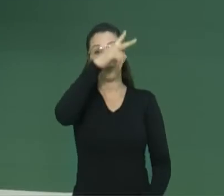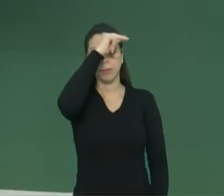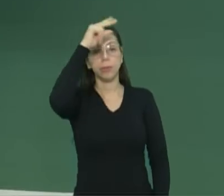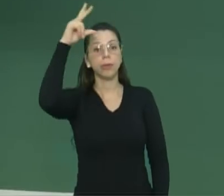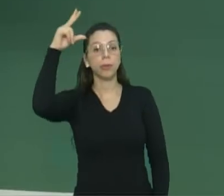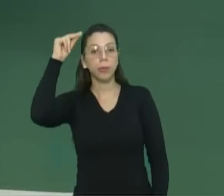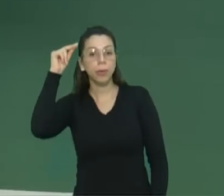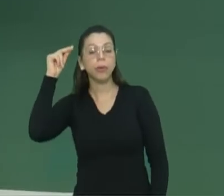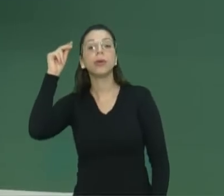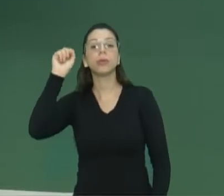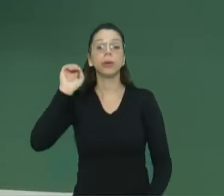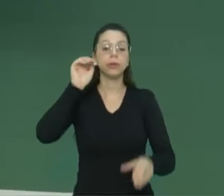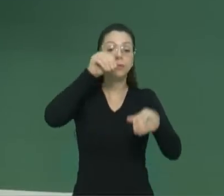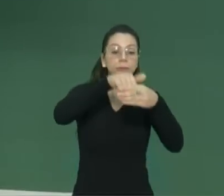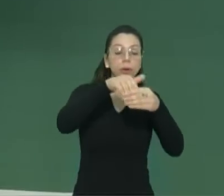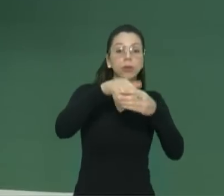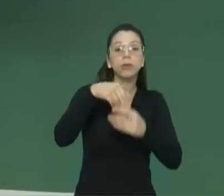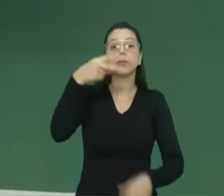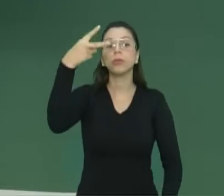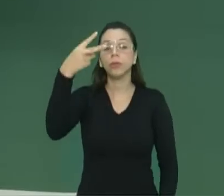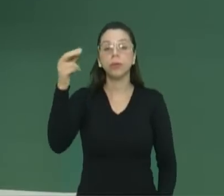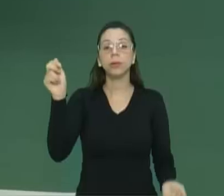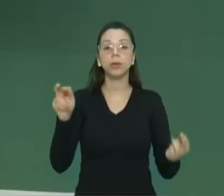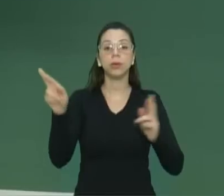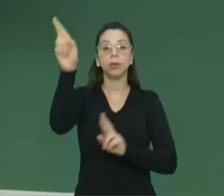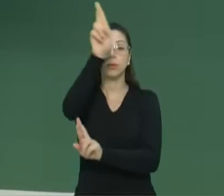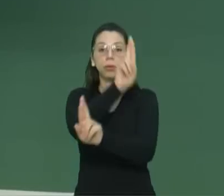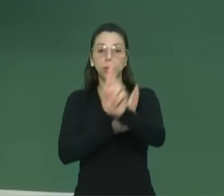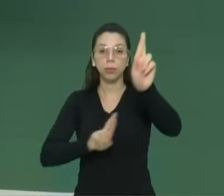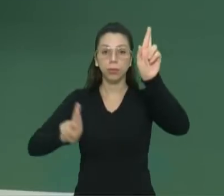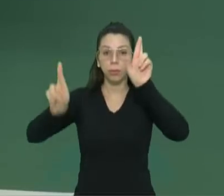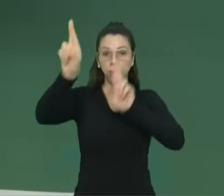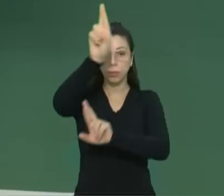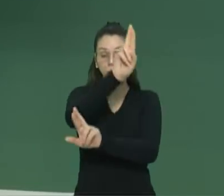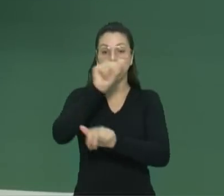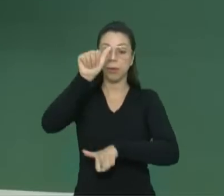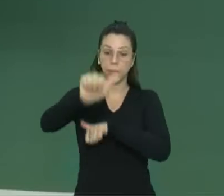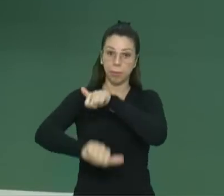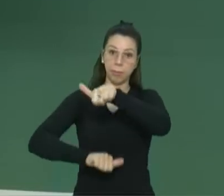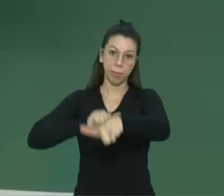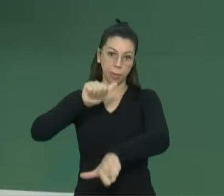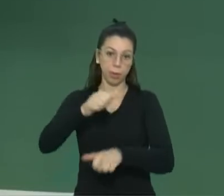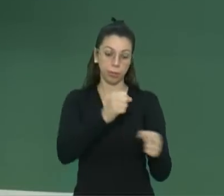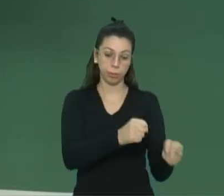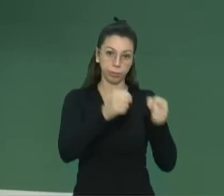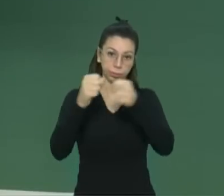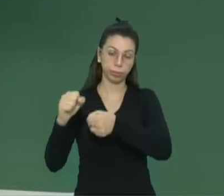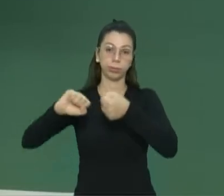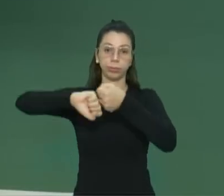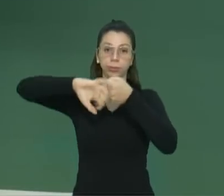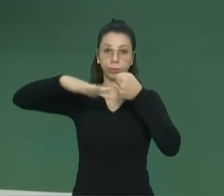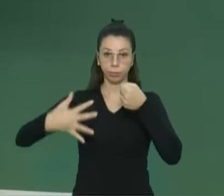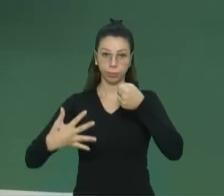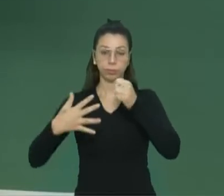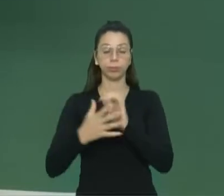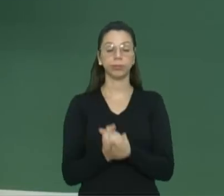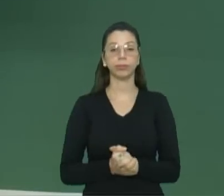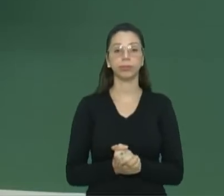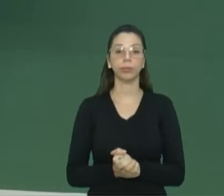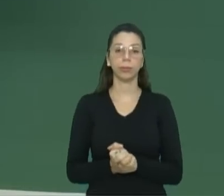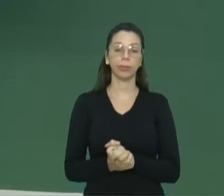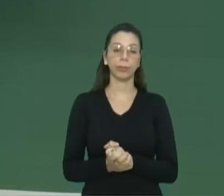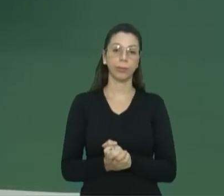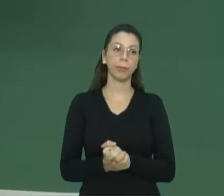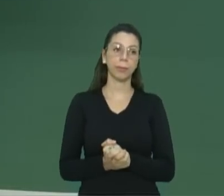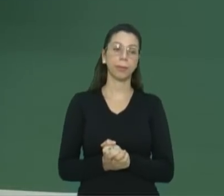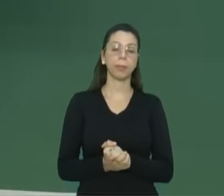sequência. Isso fala da rotatividade, ou seja, da mudança, da alternância do poder na democracia.